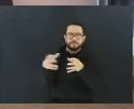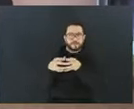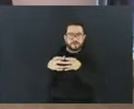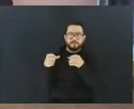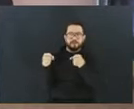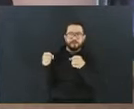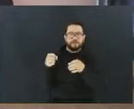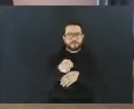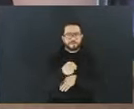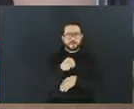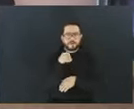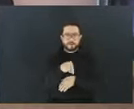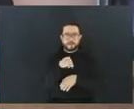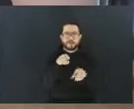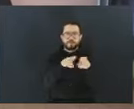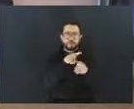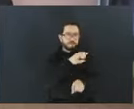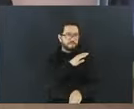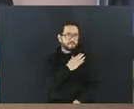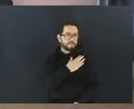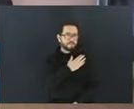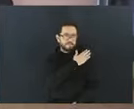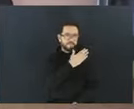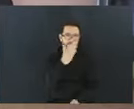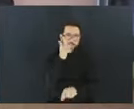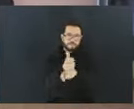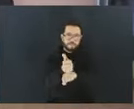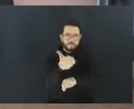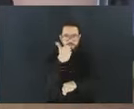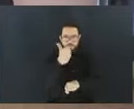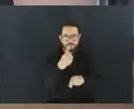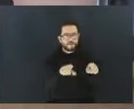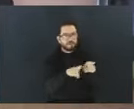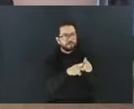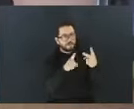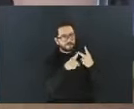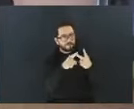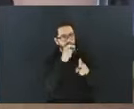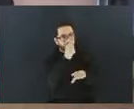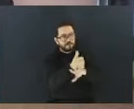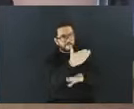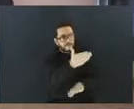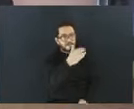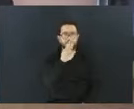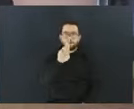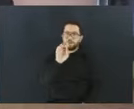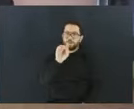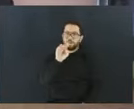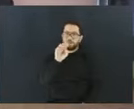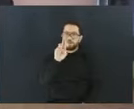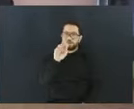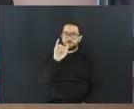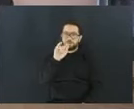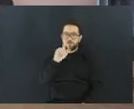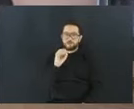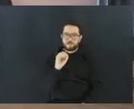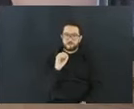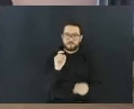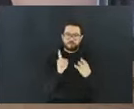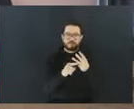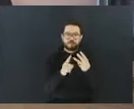Hudson, também o comandante Rodrigo, lá do 20º, cuida da região leste de Curitiba ali, e o capitão Budal, não se